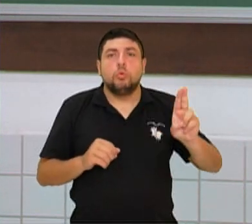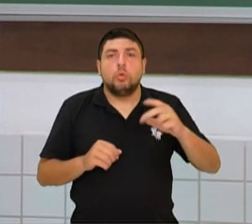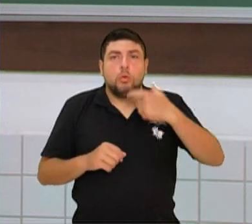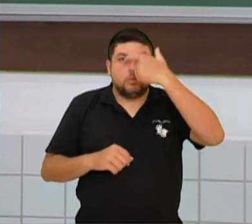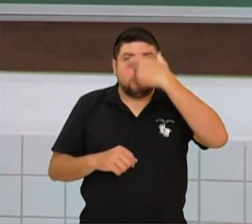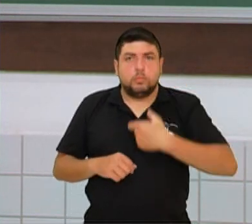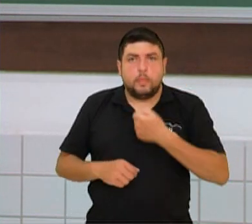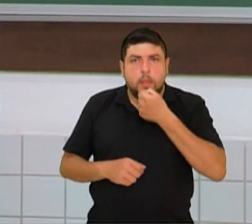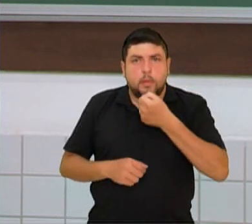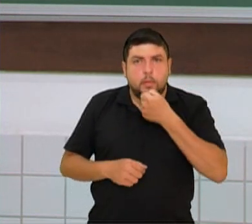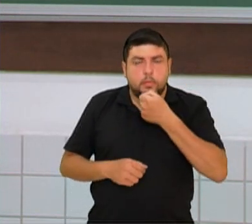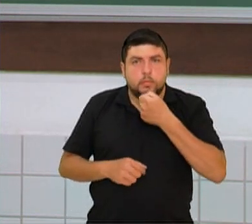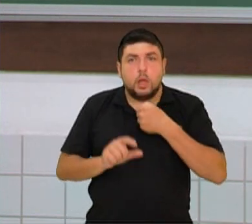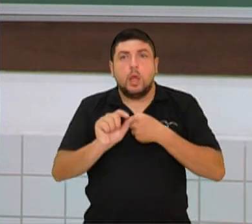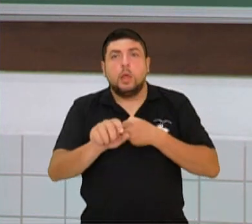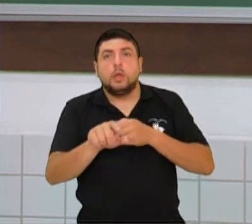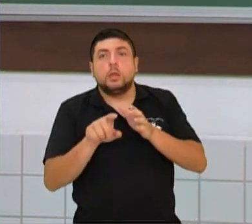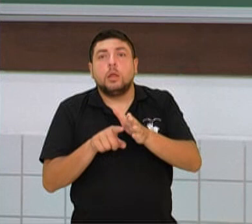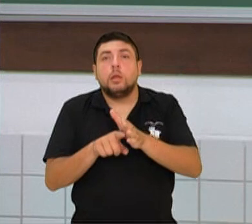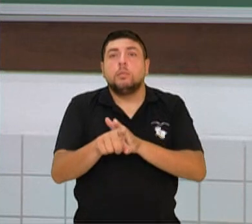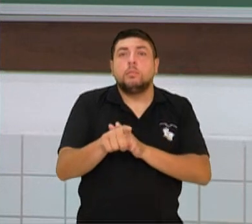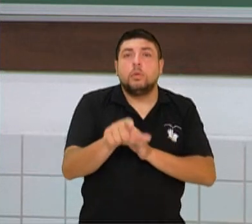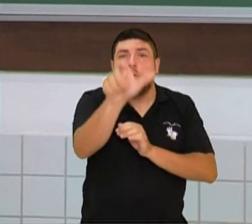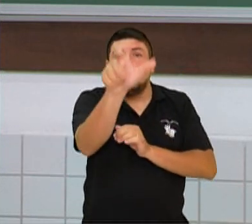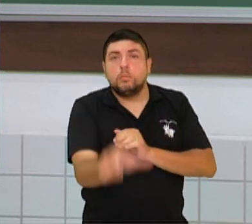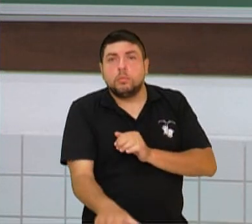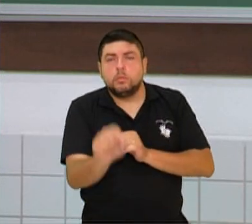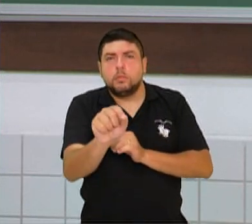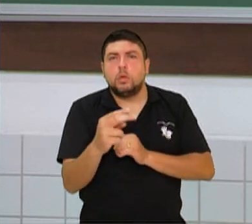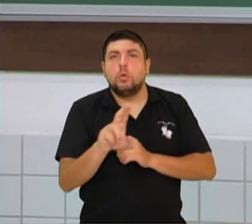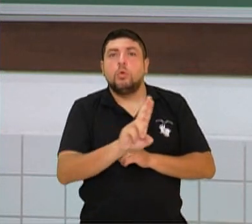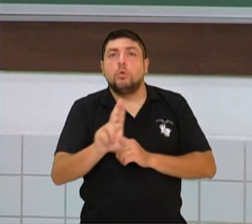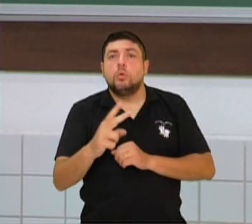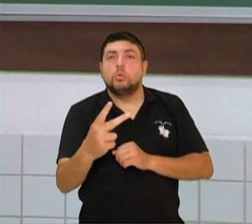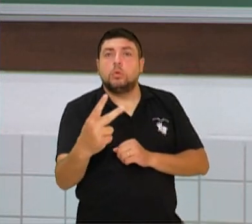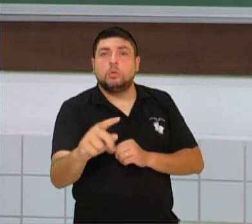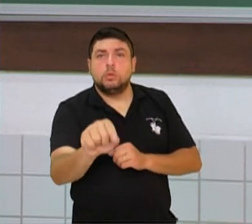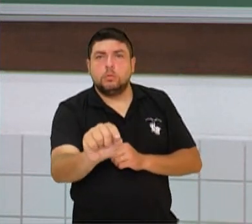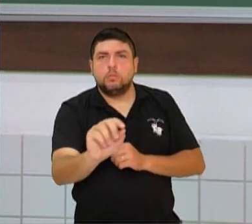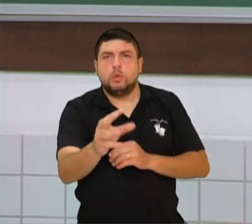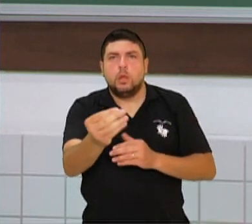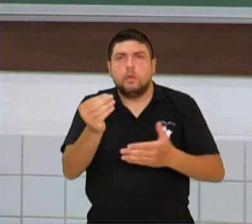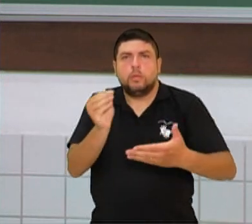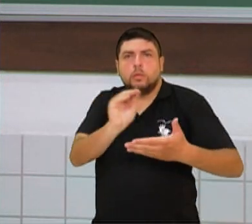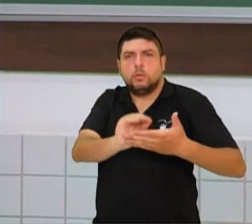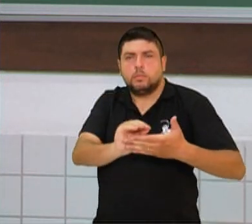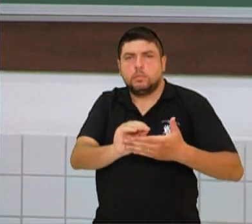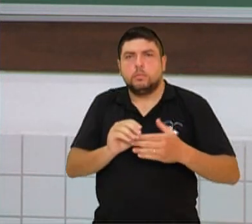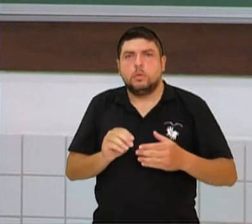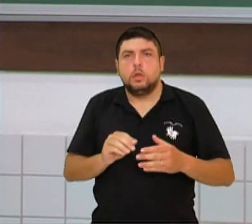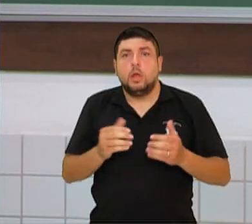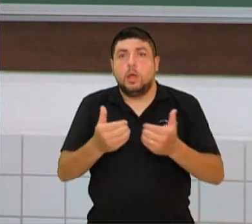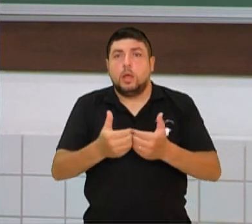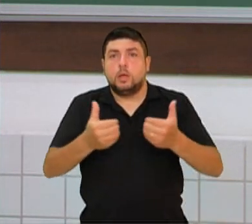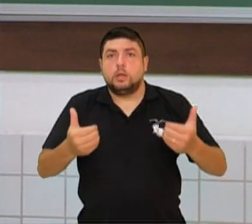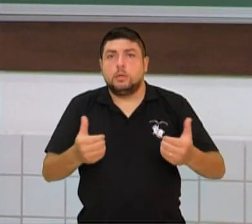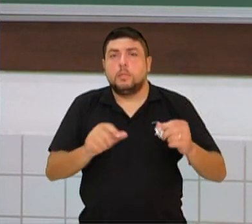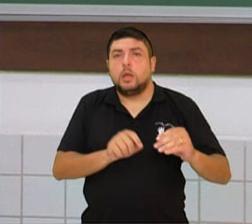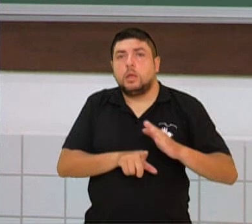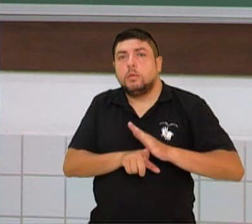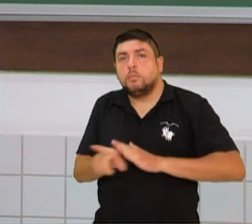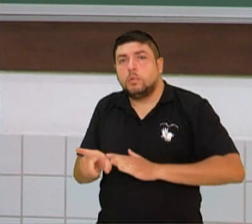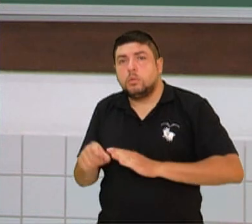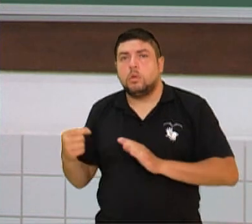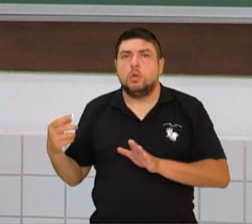o entrevistado falando, ou às vezes fica em negrito, para que possamos então distinguir quem está perguntando e quem